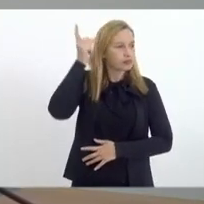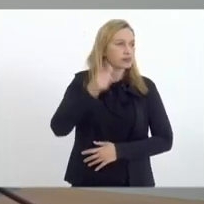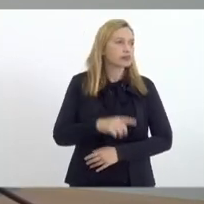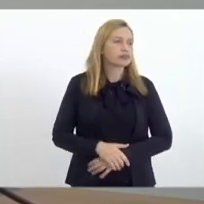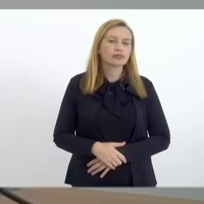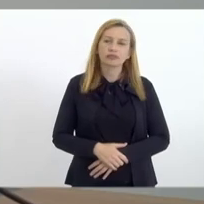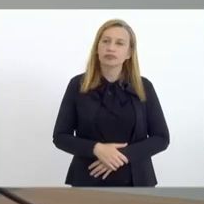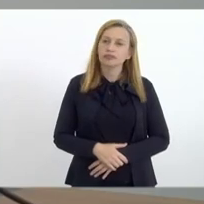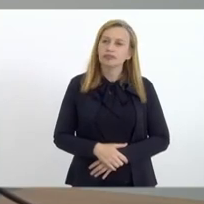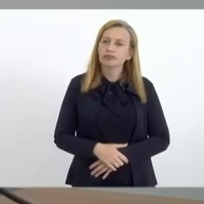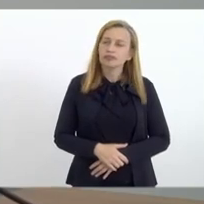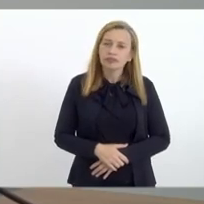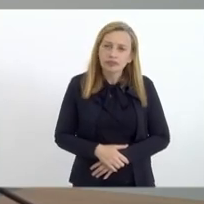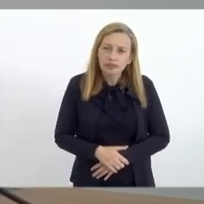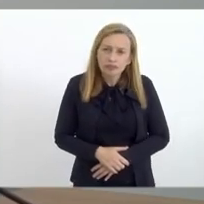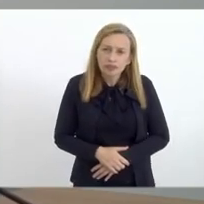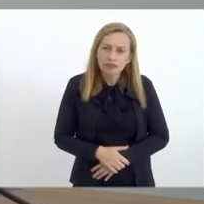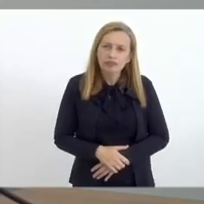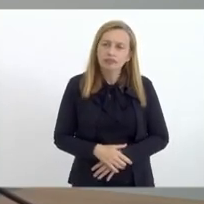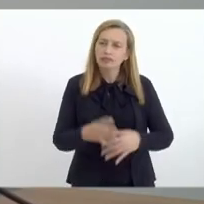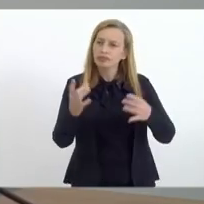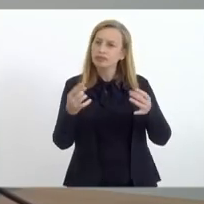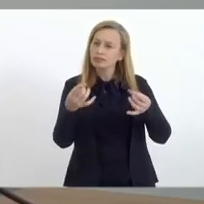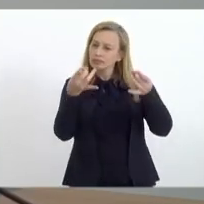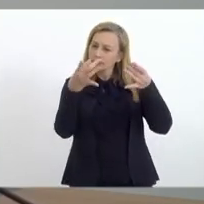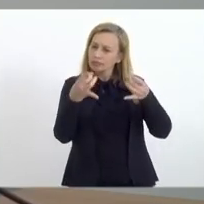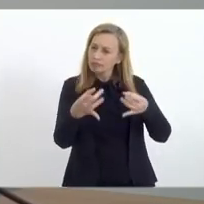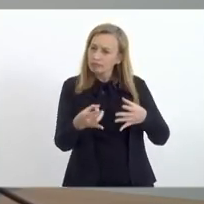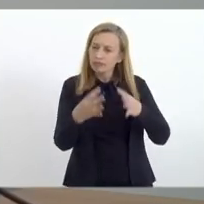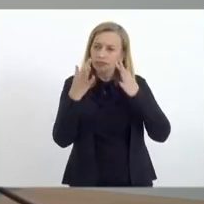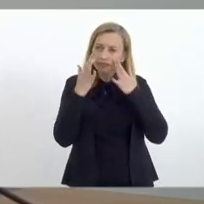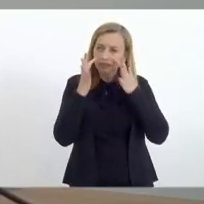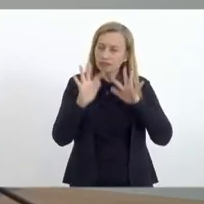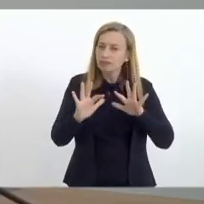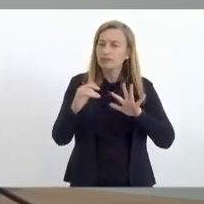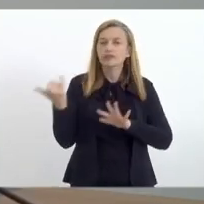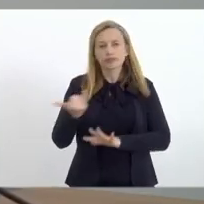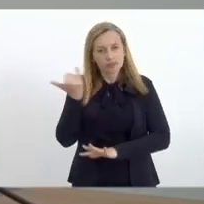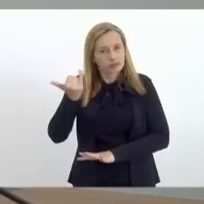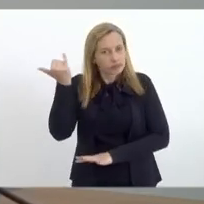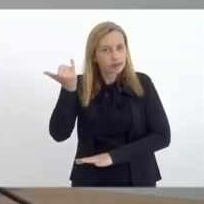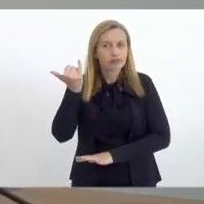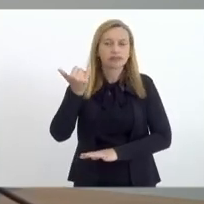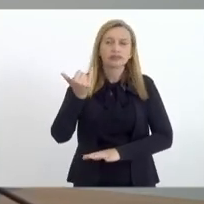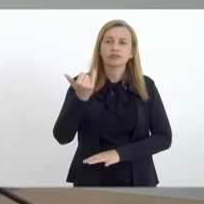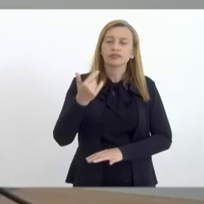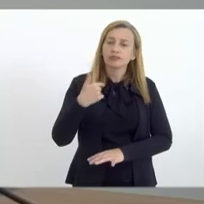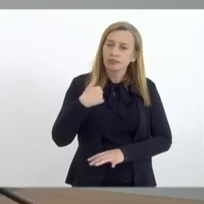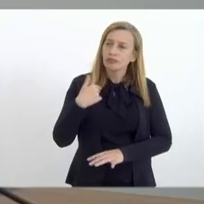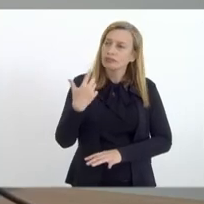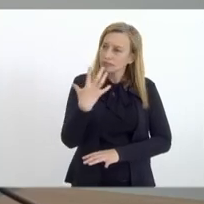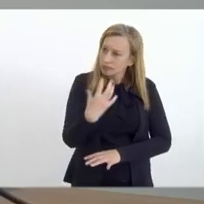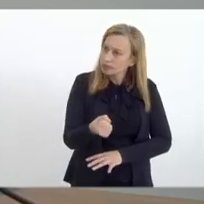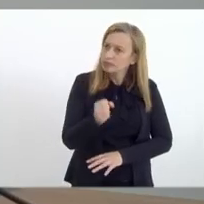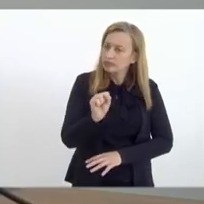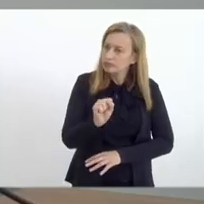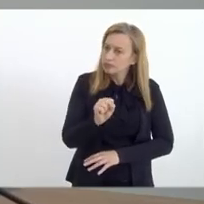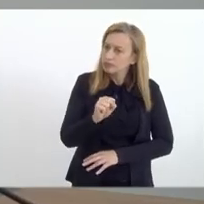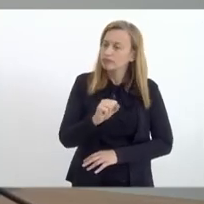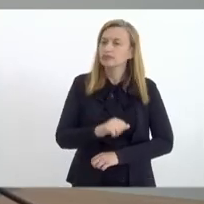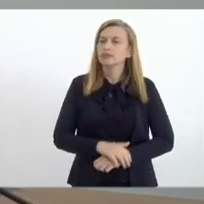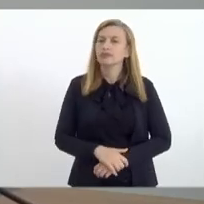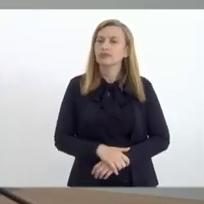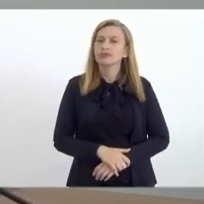estava aqui conversando sobre alguns detalhes. E ele fez os alertas que são necessários, e aqui eu reitero ele, né,